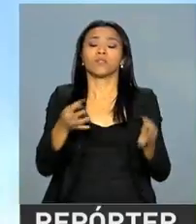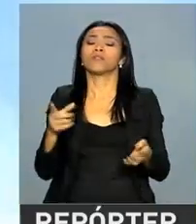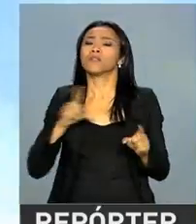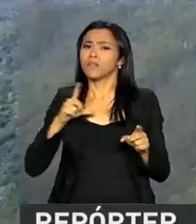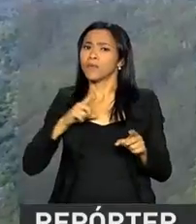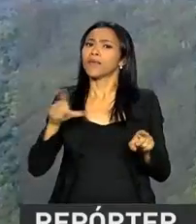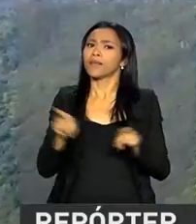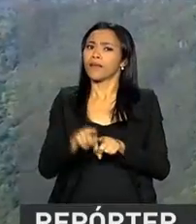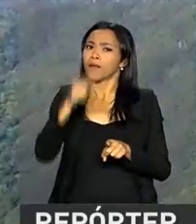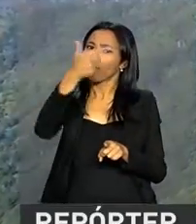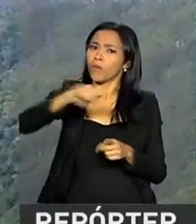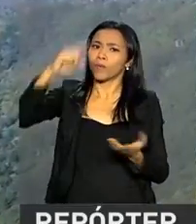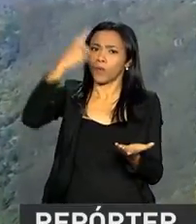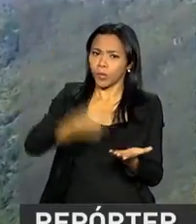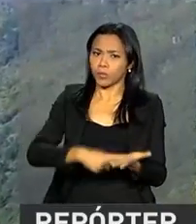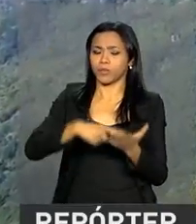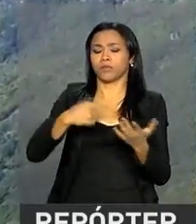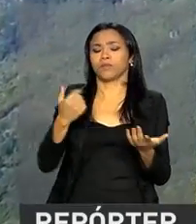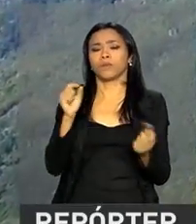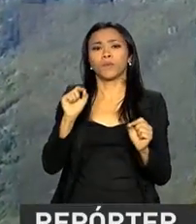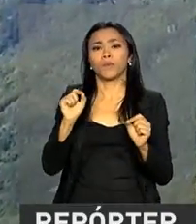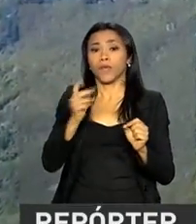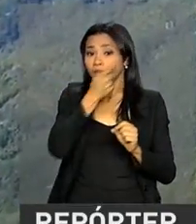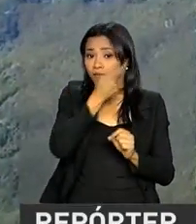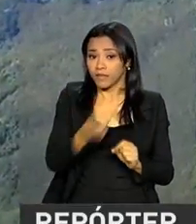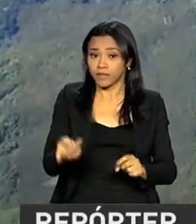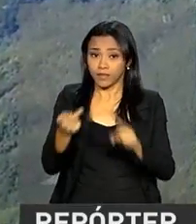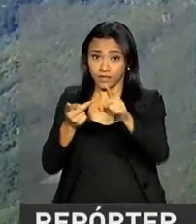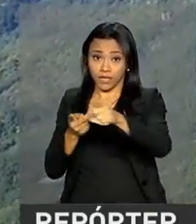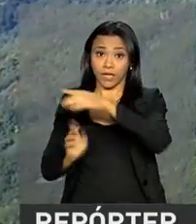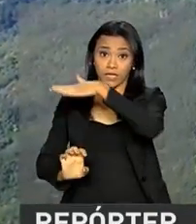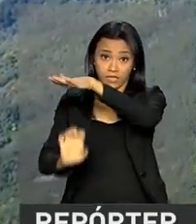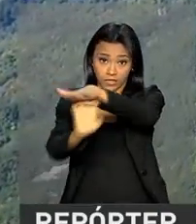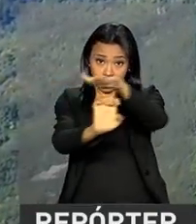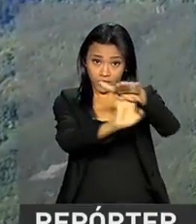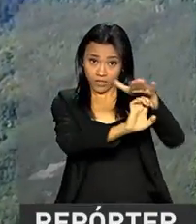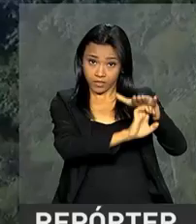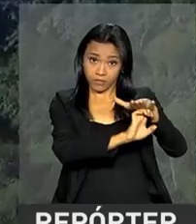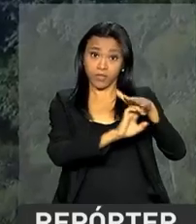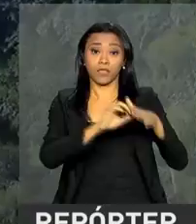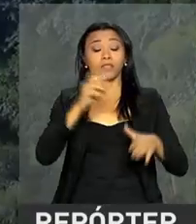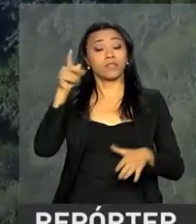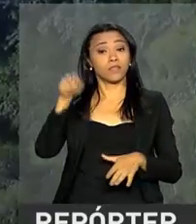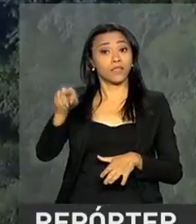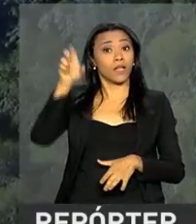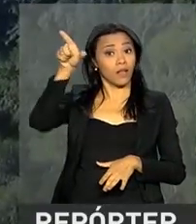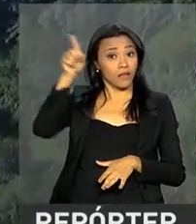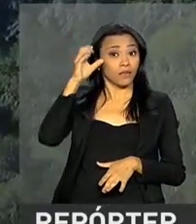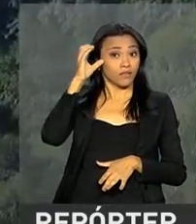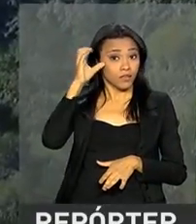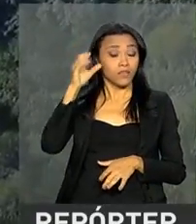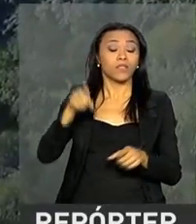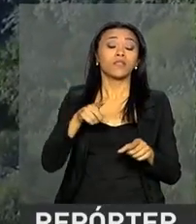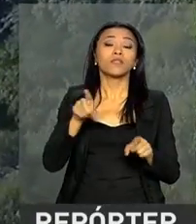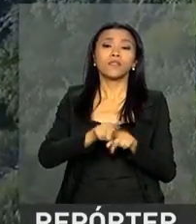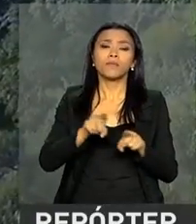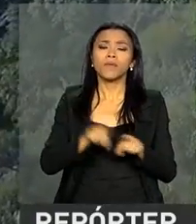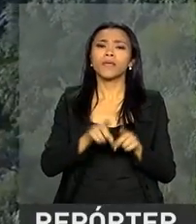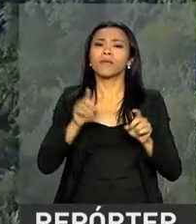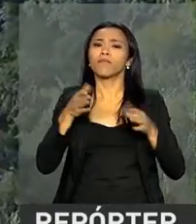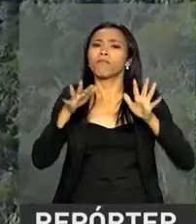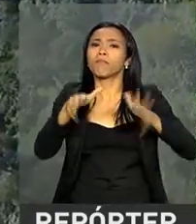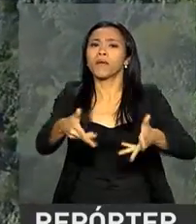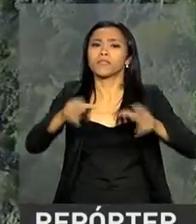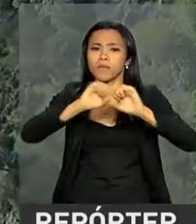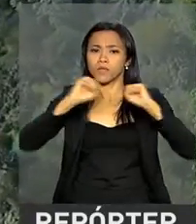promoção de negócios deve visitar a sede de empresas chinesas que atuam no brasil e também parte pippa de um seminário promovido